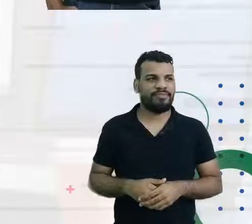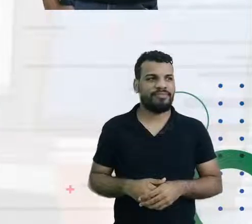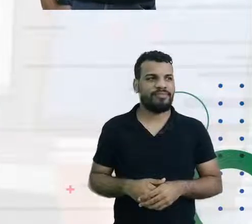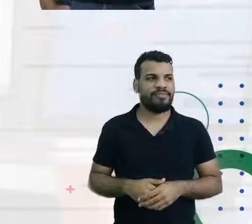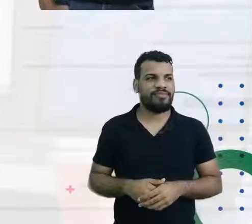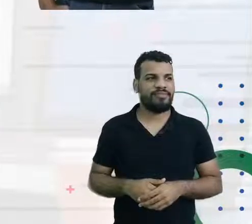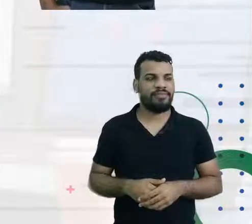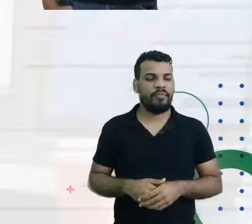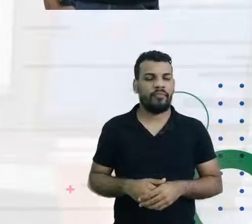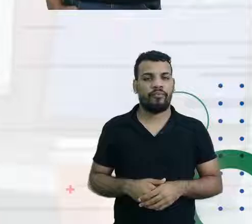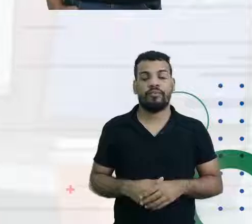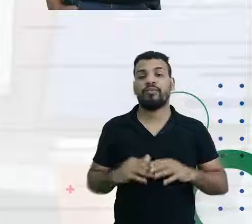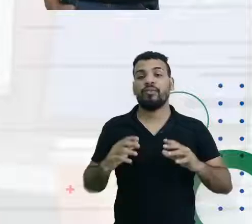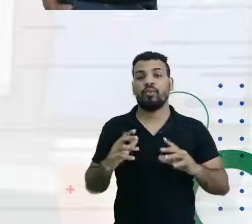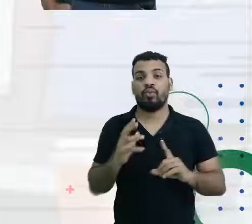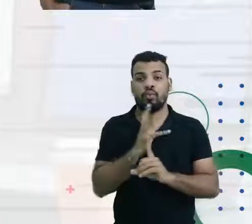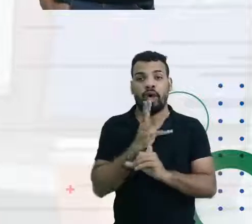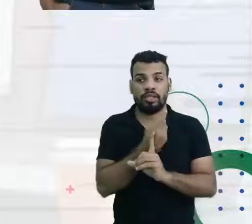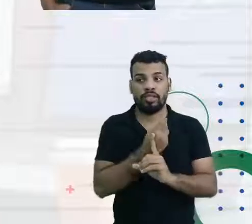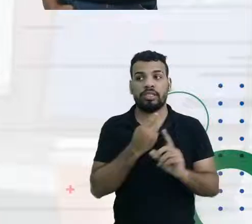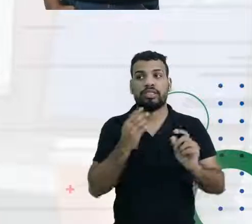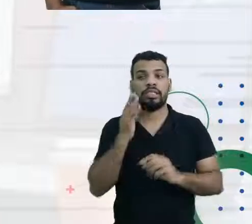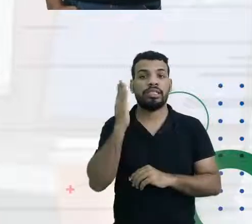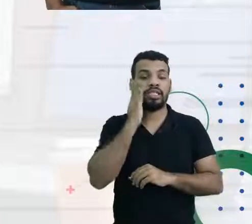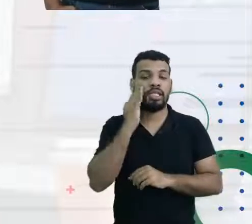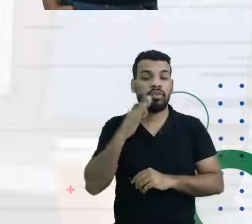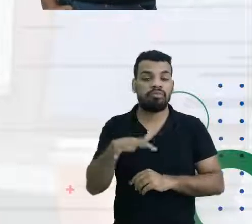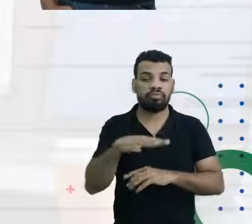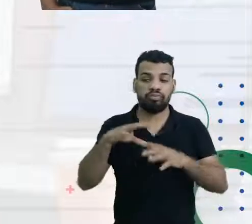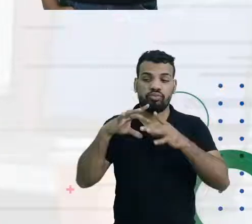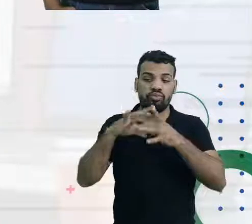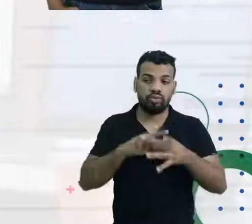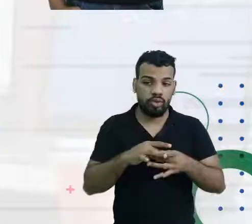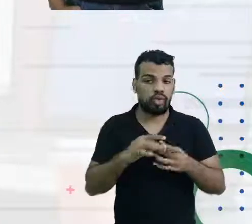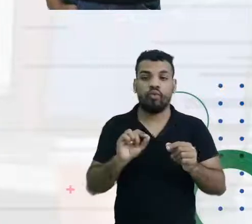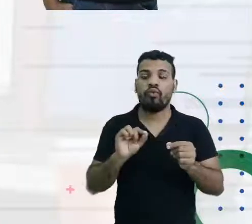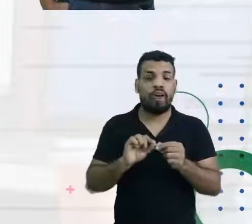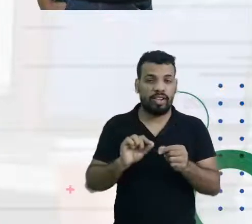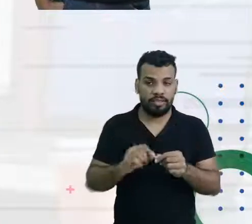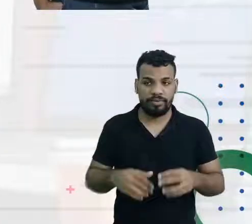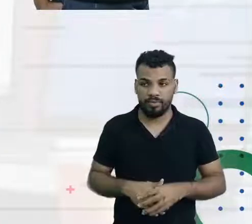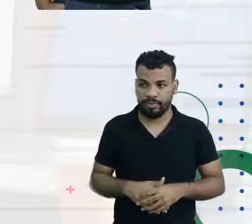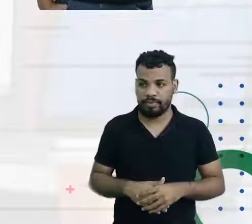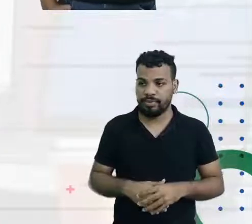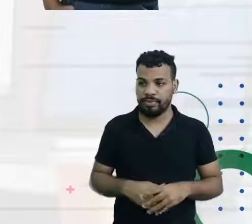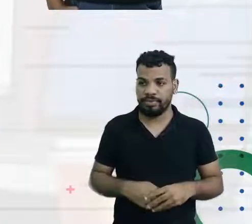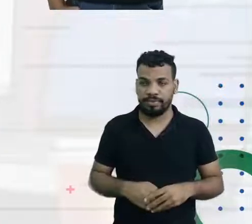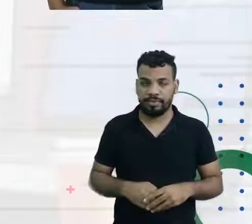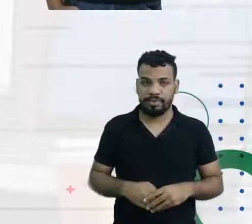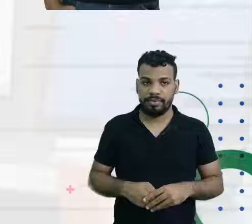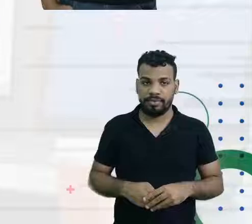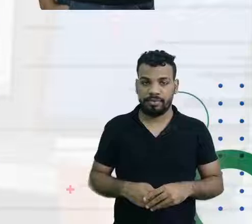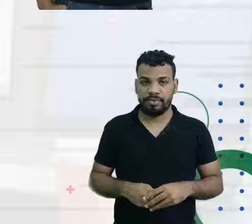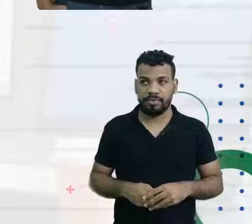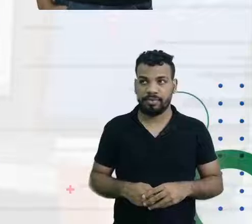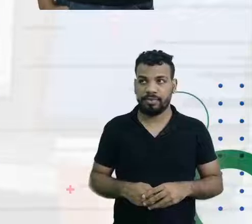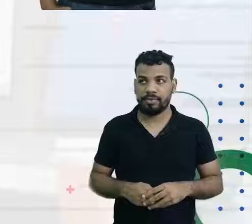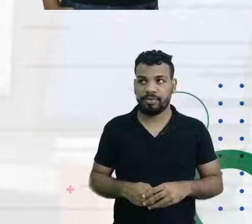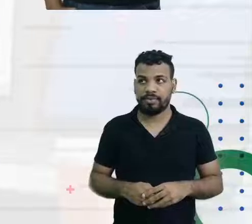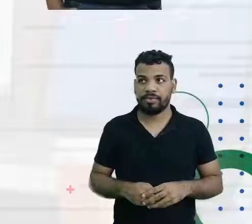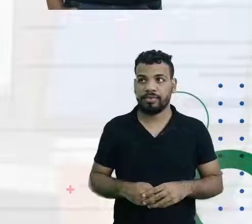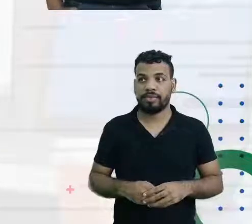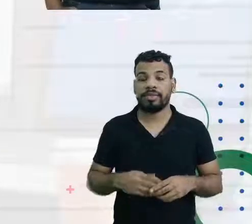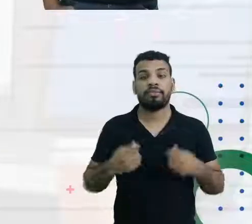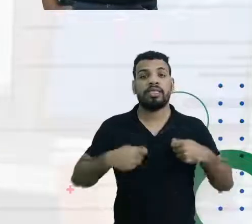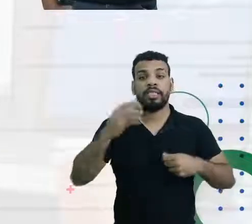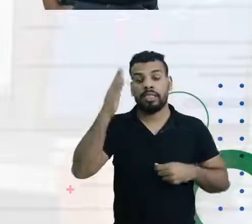que o artista ele entenda o contexto do que ele está fazendo. E uma coisa da gente